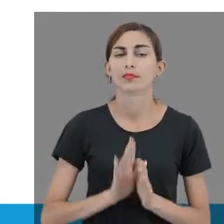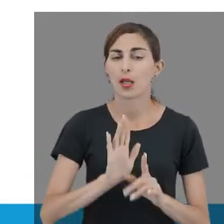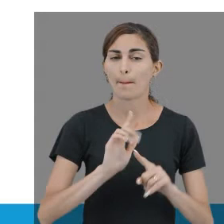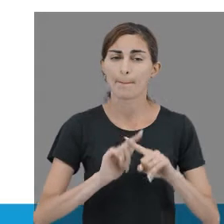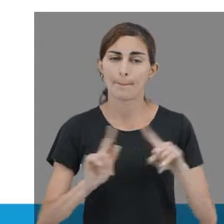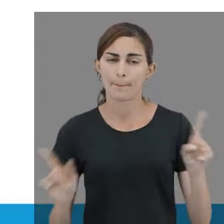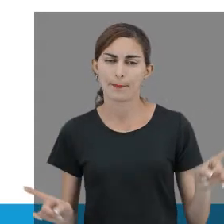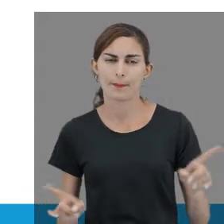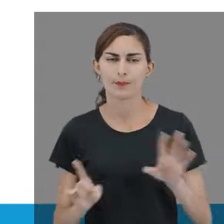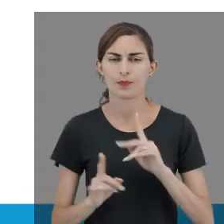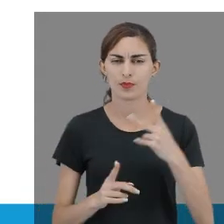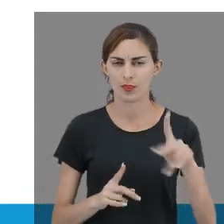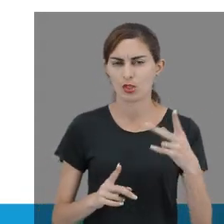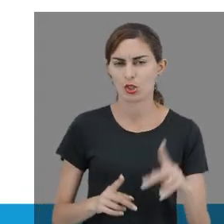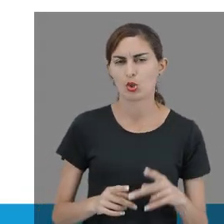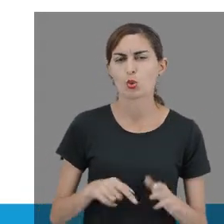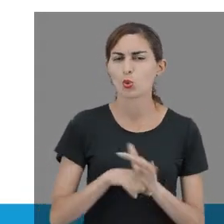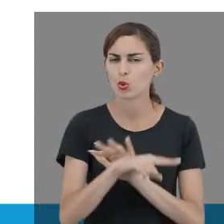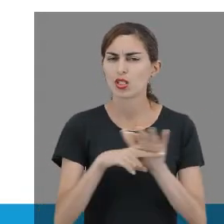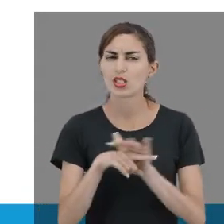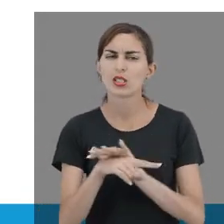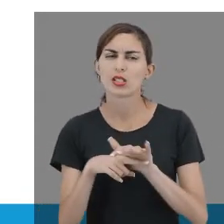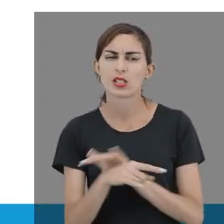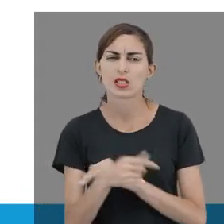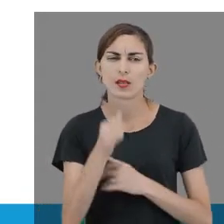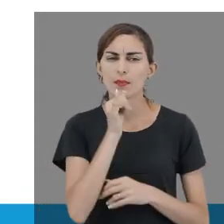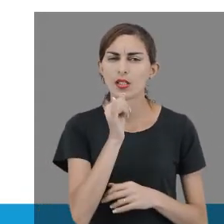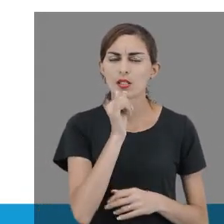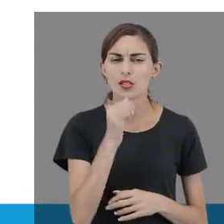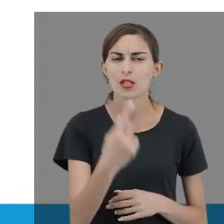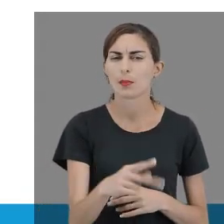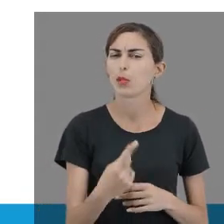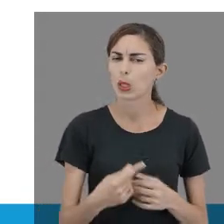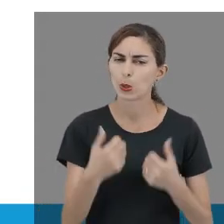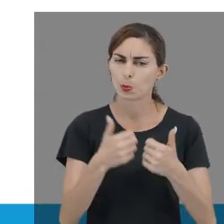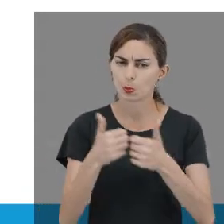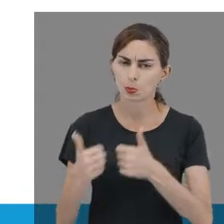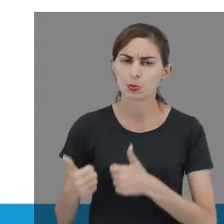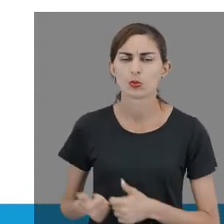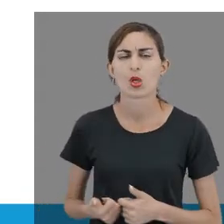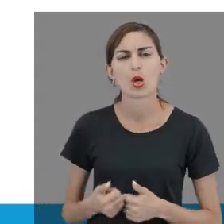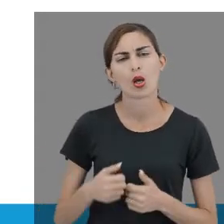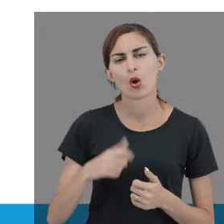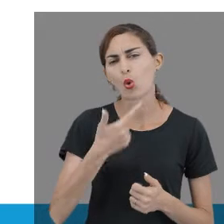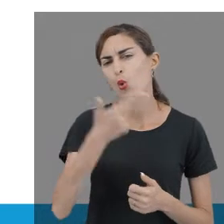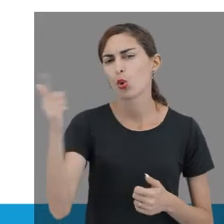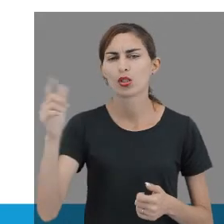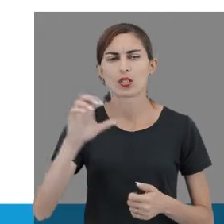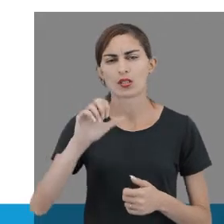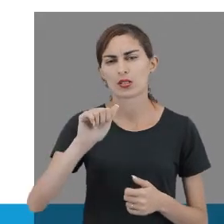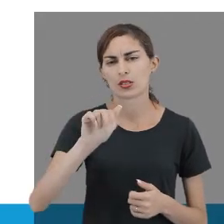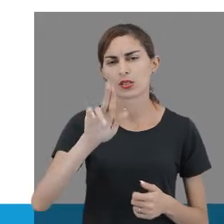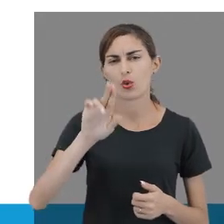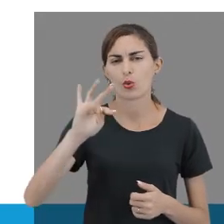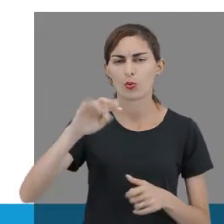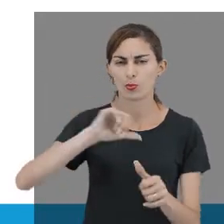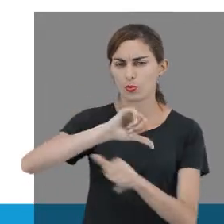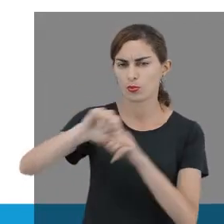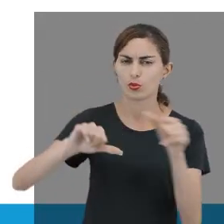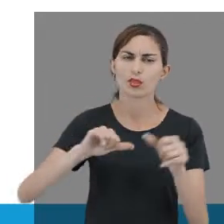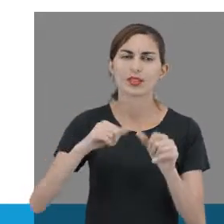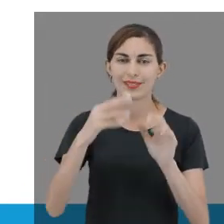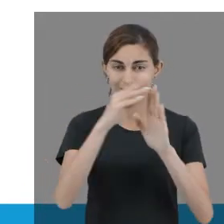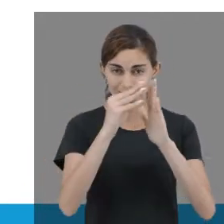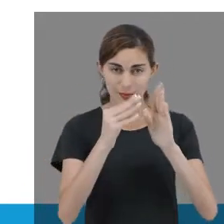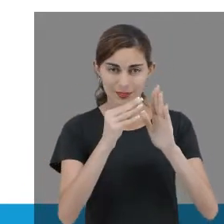de notificação, mas que no exame clínico, por exemplo, ele atendeu a 2 ou mais daquelas